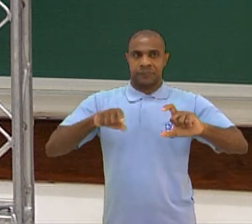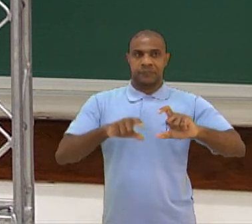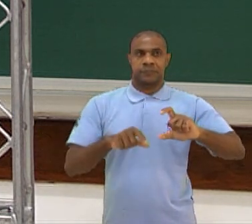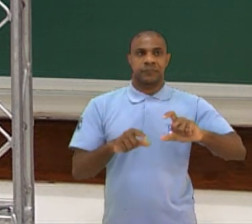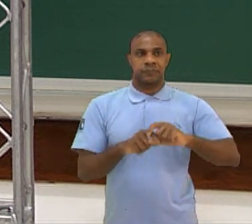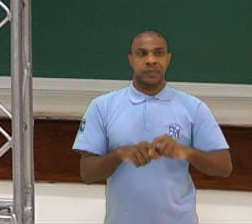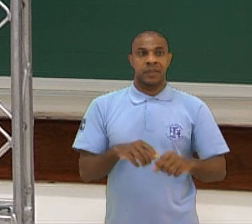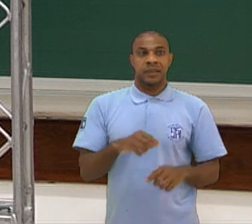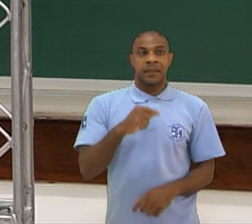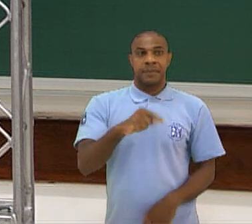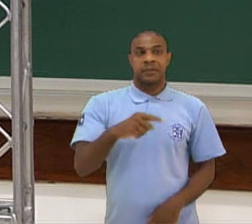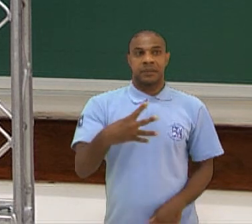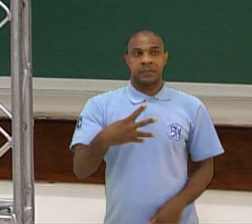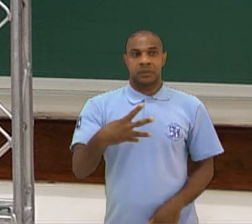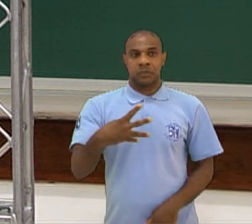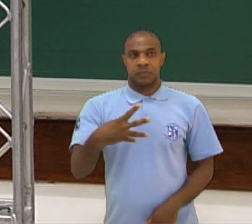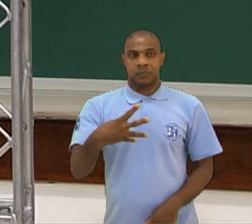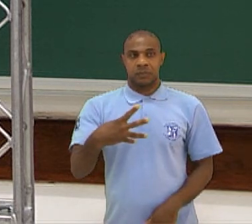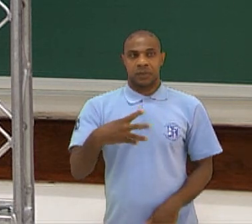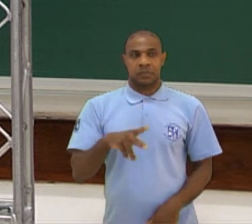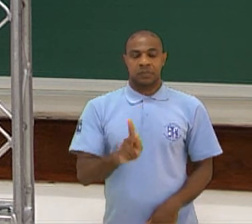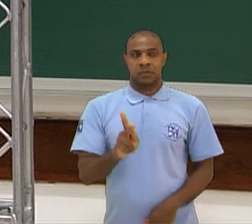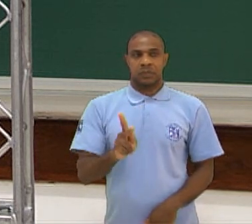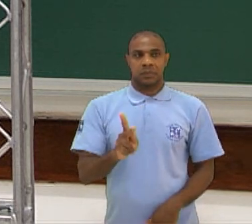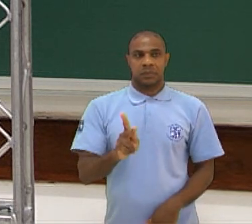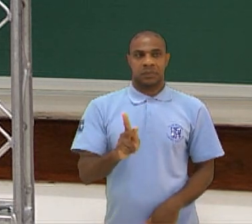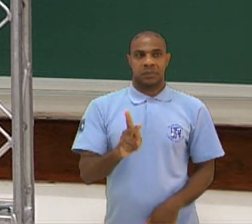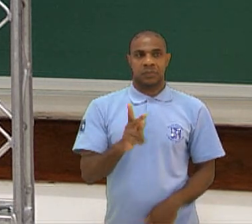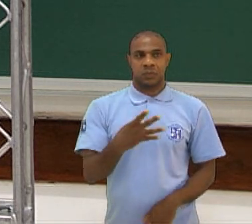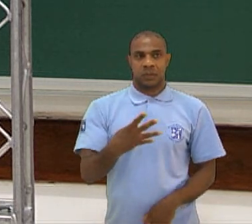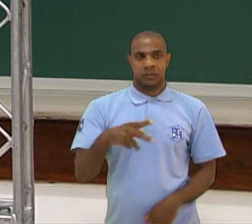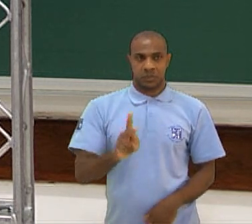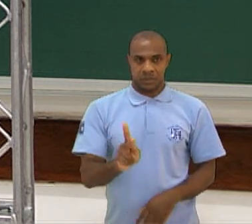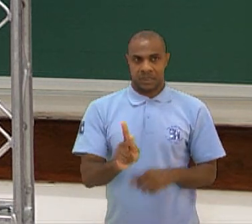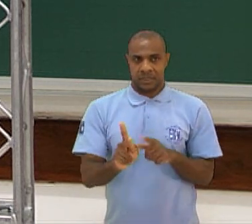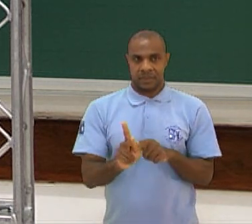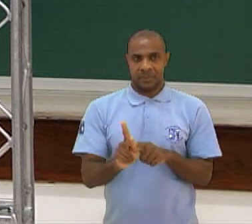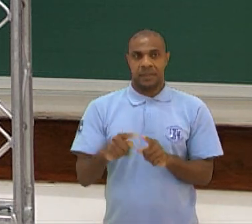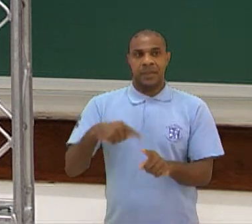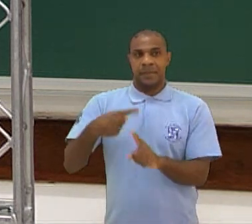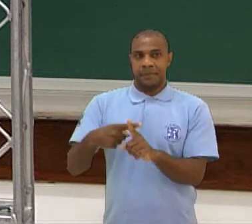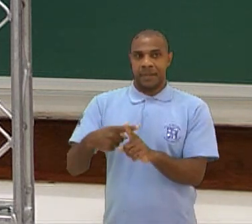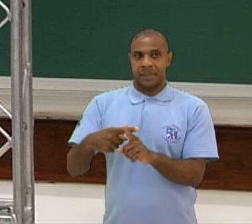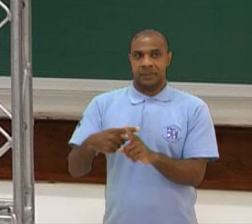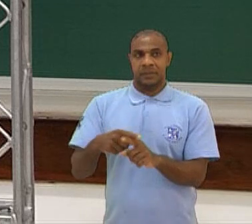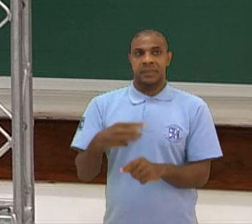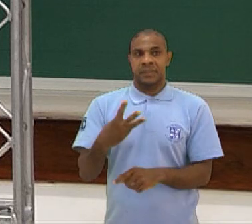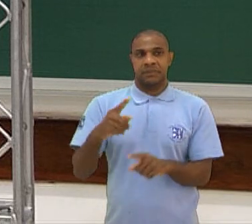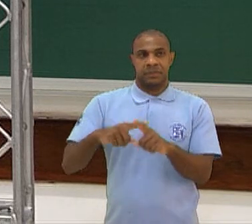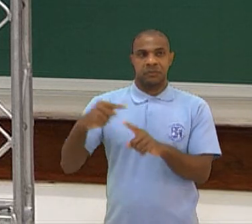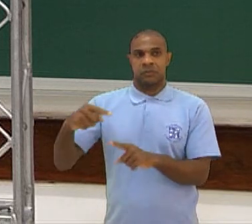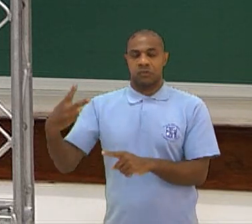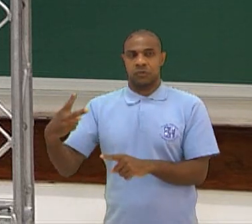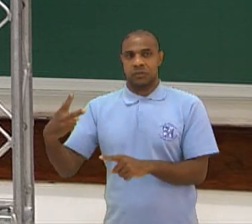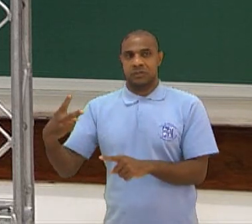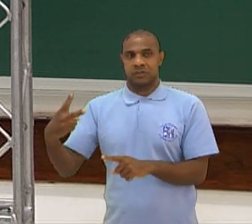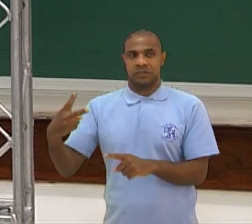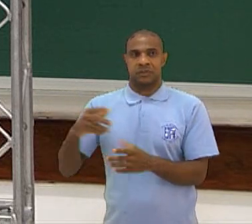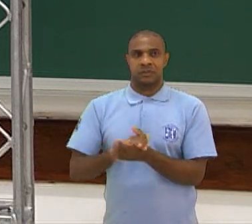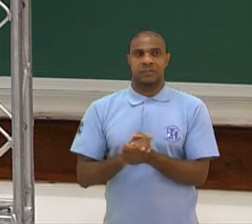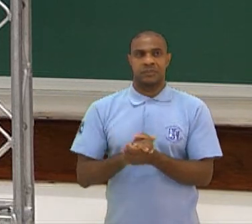certo? Beleza. Vamos calcular a matriz? Regra de Sarros. Multiplica 1 vezes menos 1 vezes K